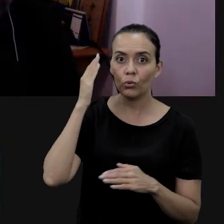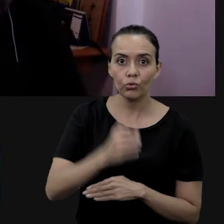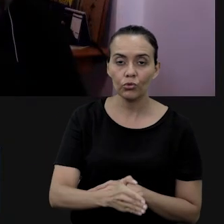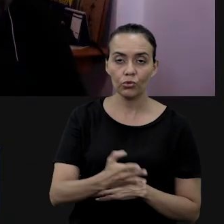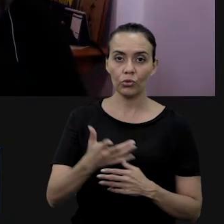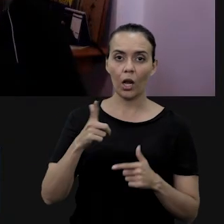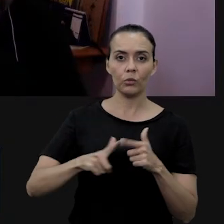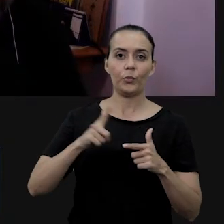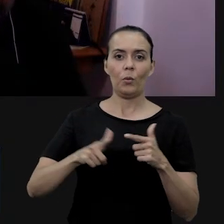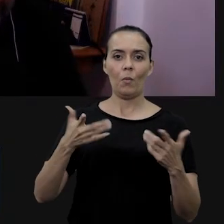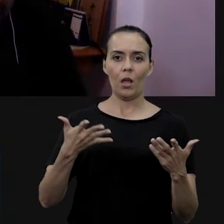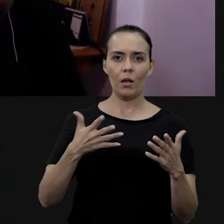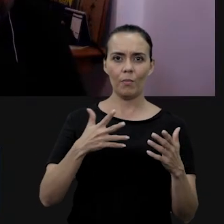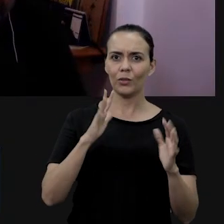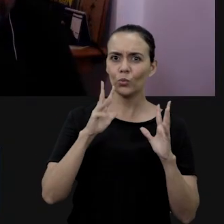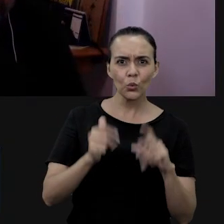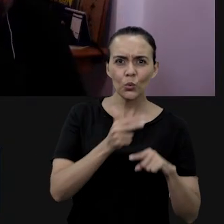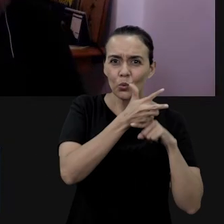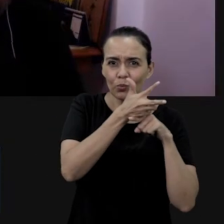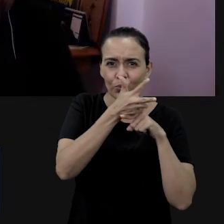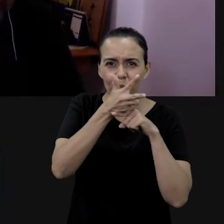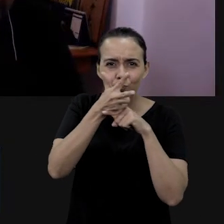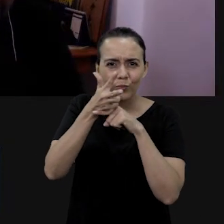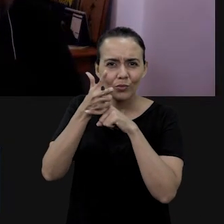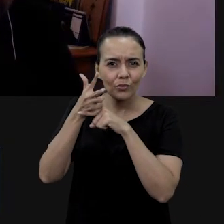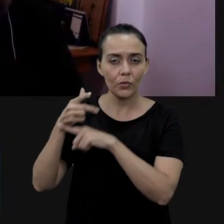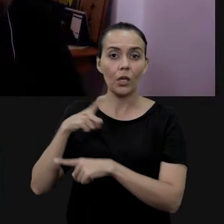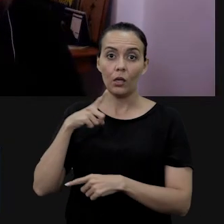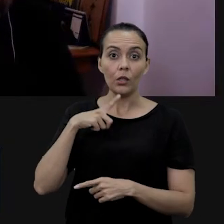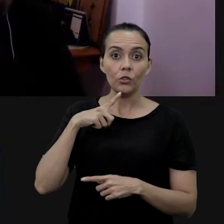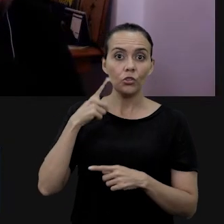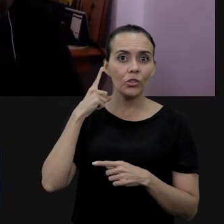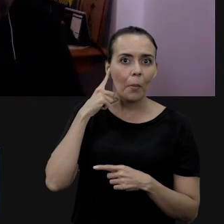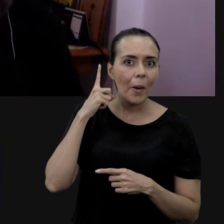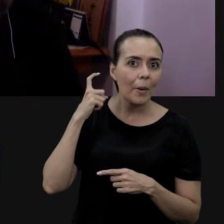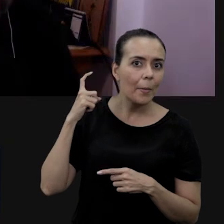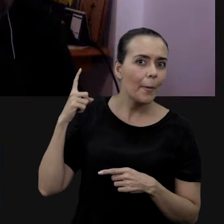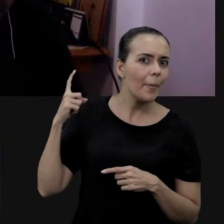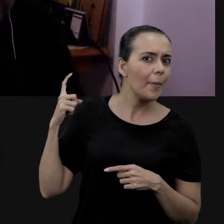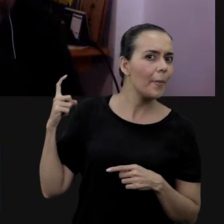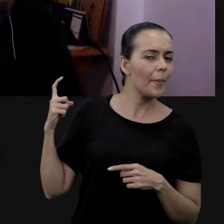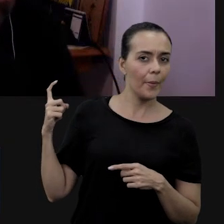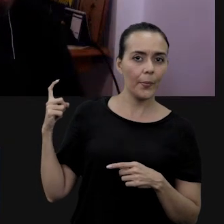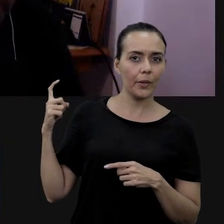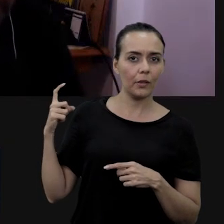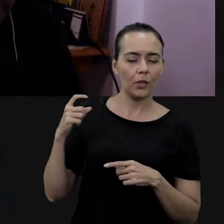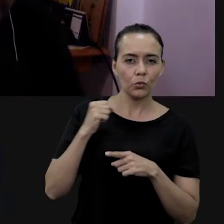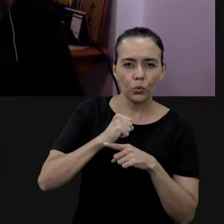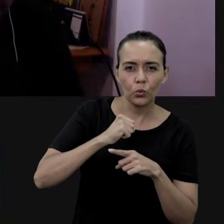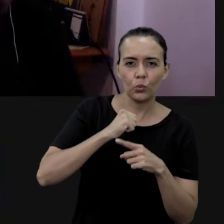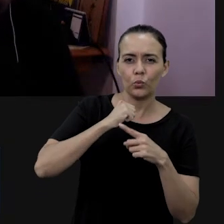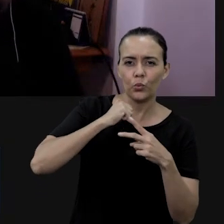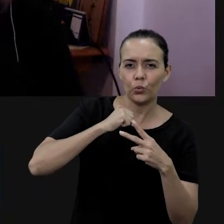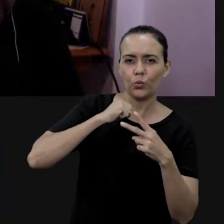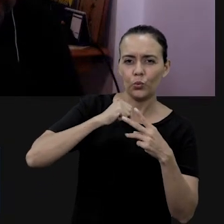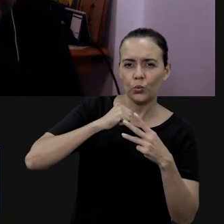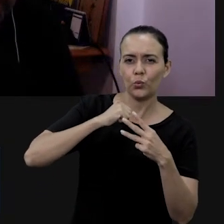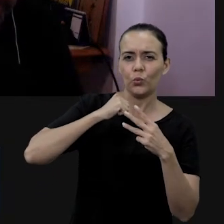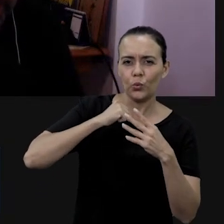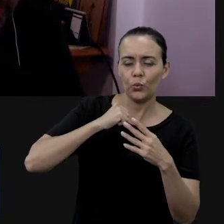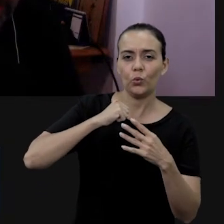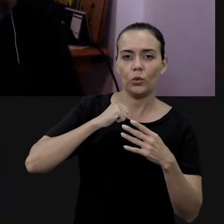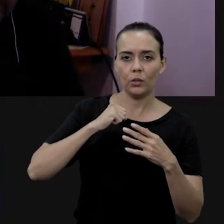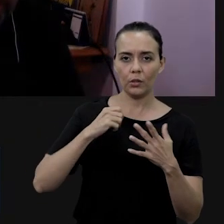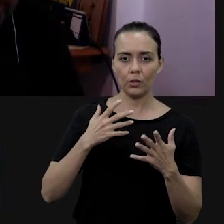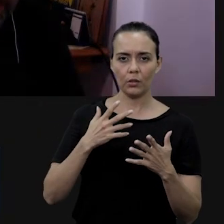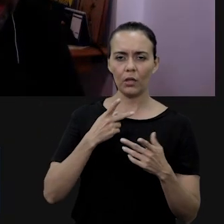som direto. Todo o material deles, praticamente, do filme, do curta, tinha esse som. Então eles estavam gravando